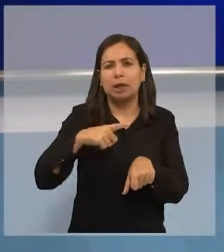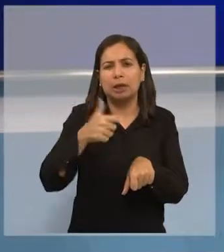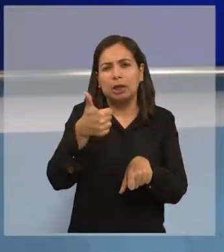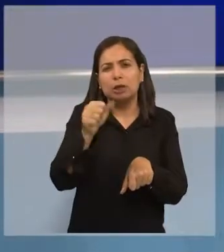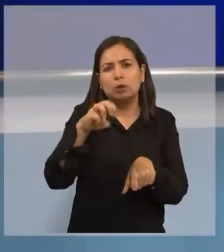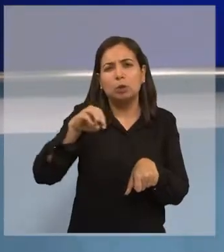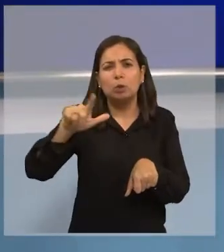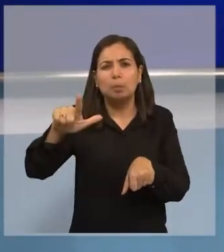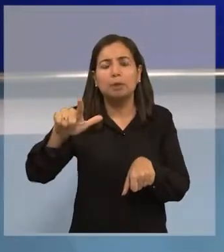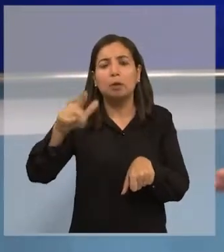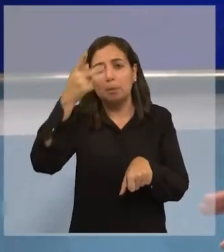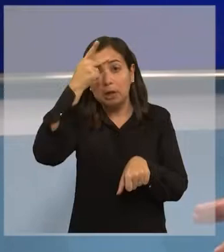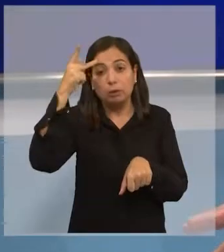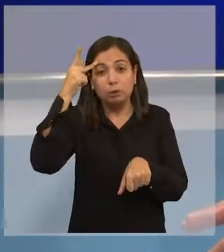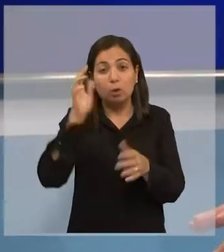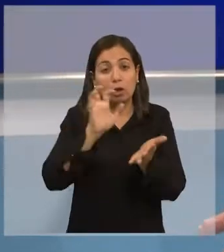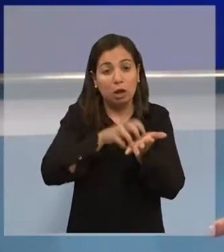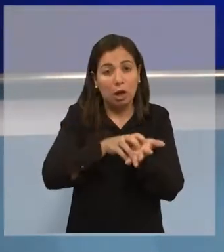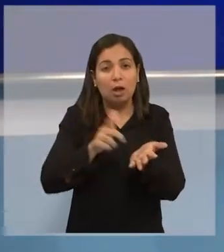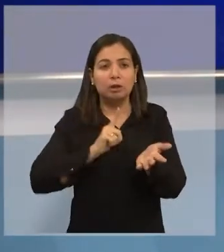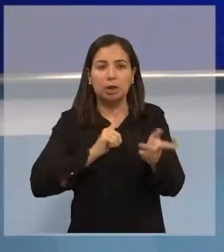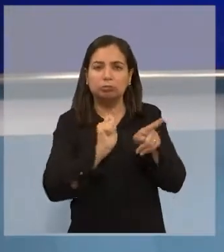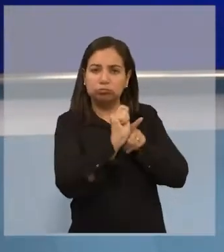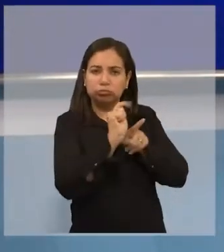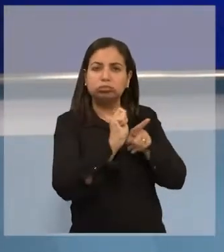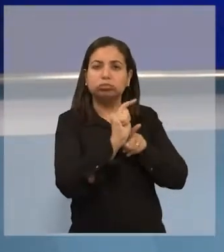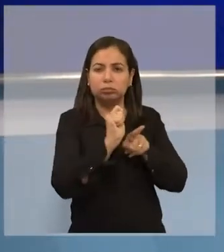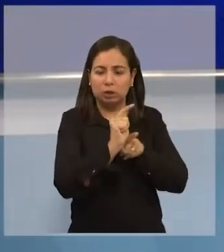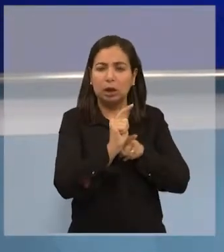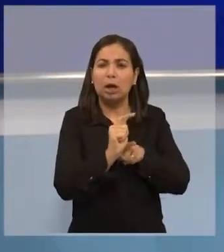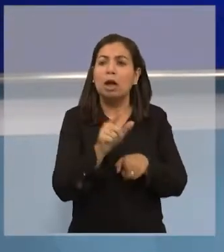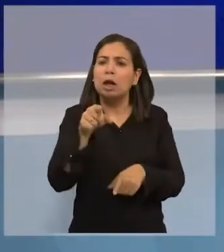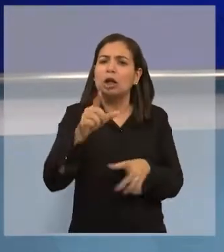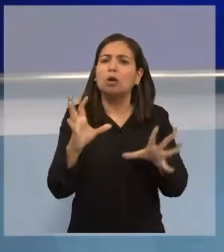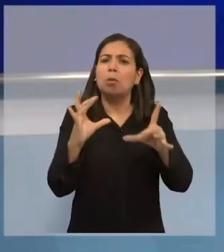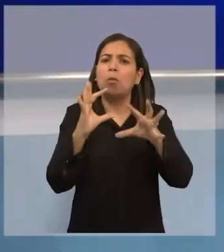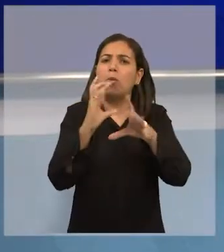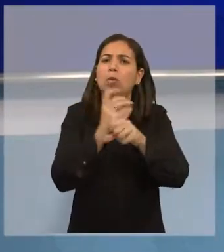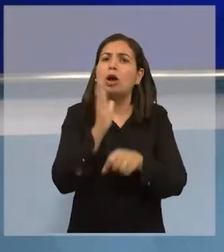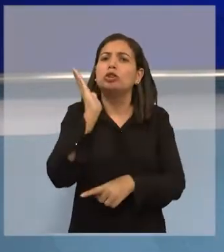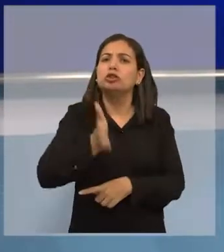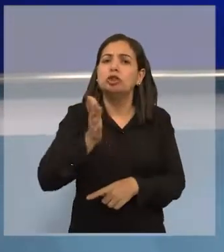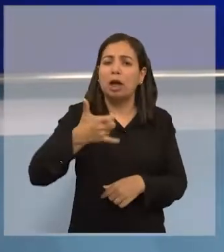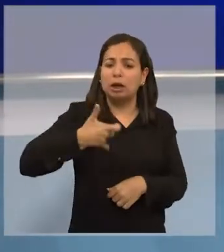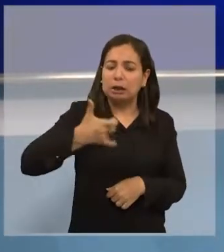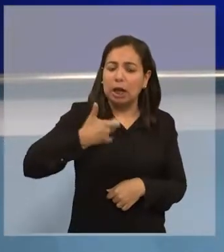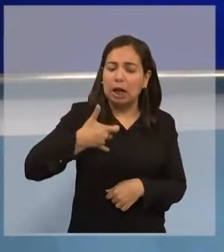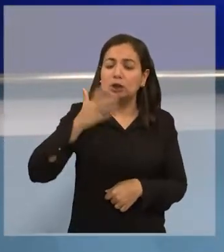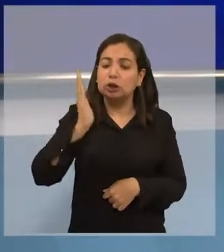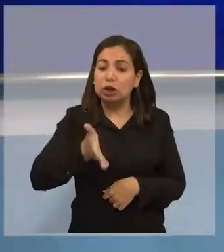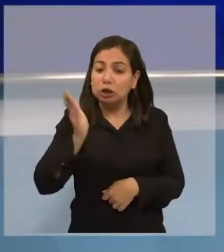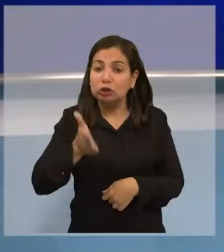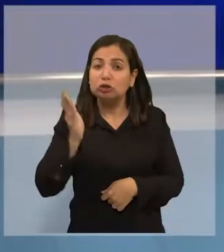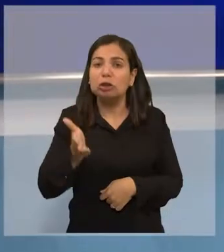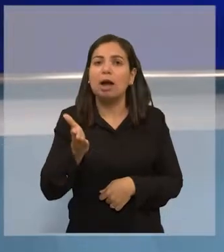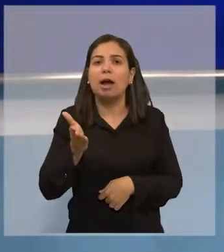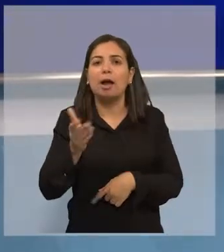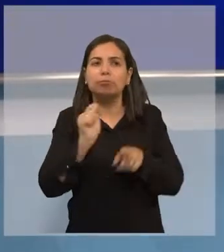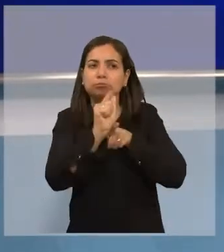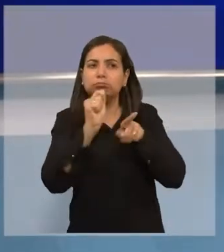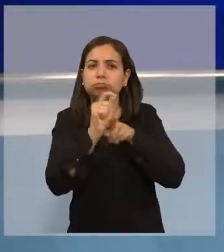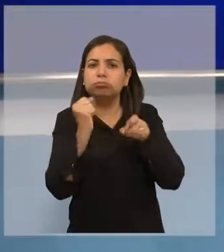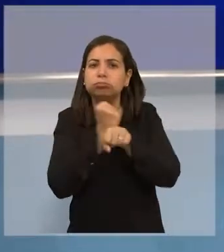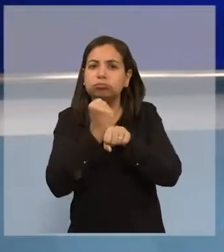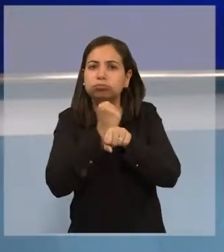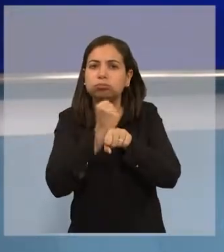servidores que é só chegar lá e requerer sua aposentadoria, porque já completaram todo o tempo de contribuição e idade, o que agravaria ainda